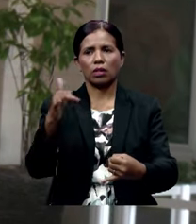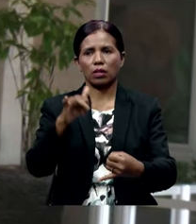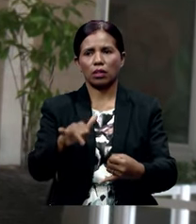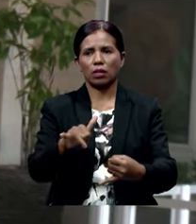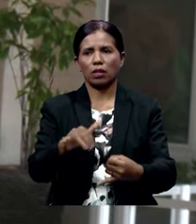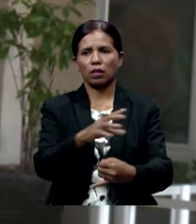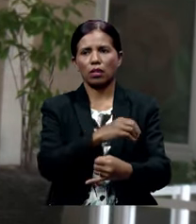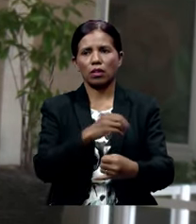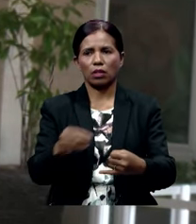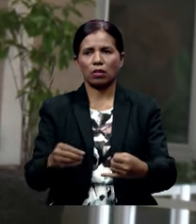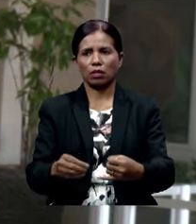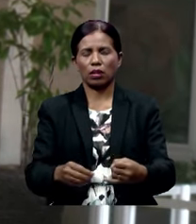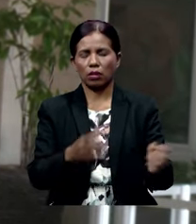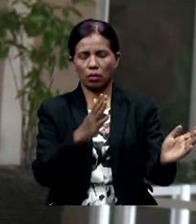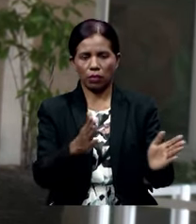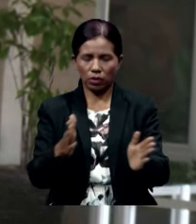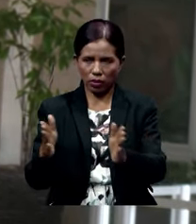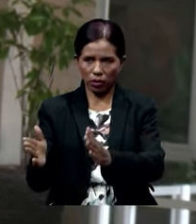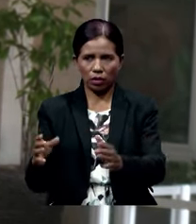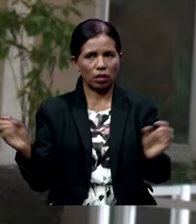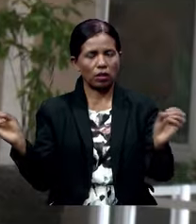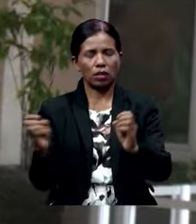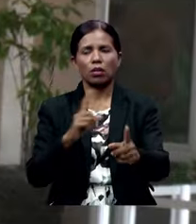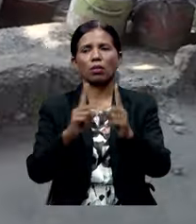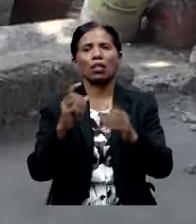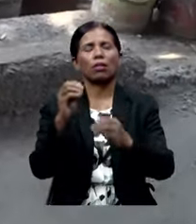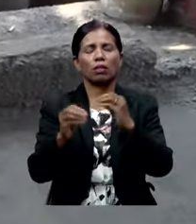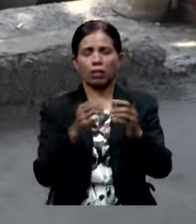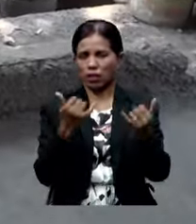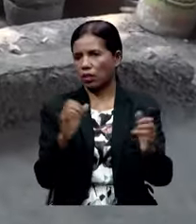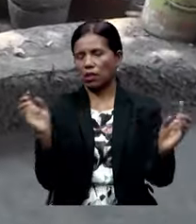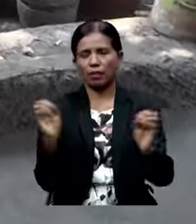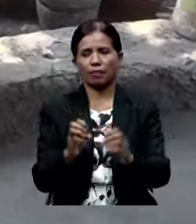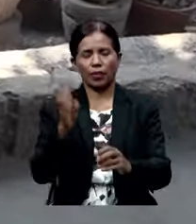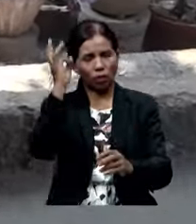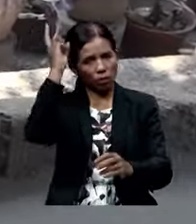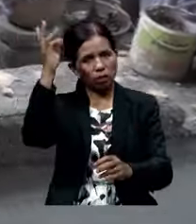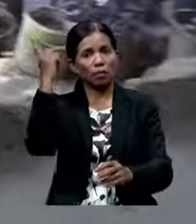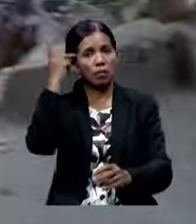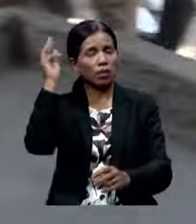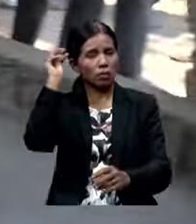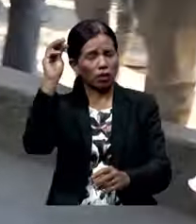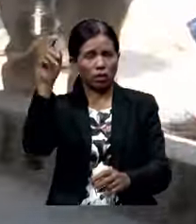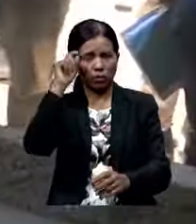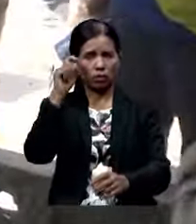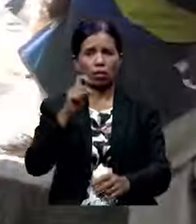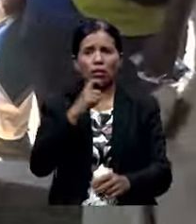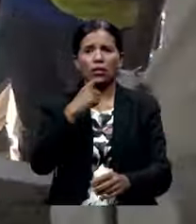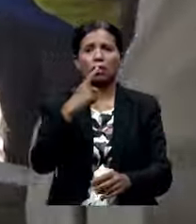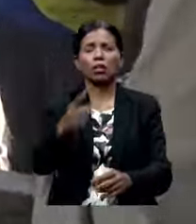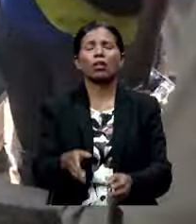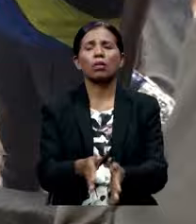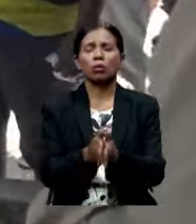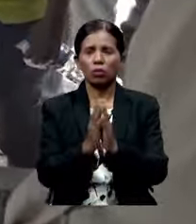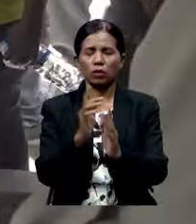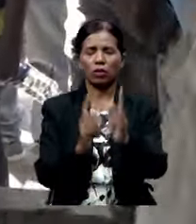nem a intervenção através de processo de lá os para colher não. Preocupação primeiro-ministro Kairala Xanana Guzmão nebe russo